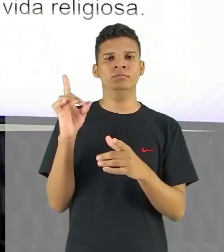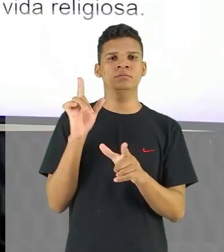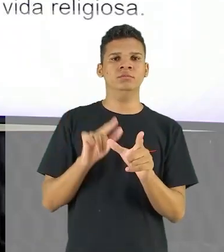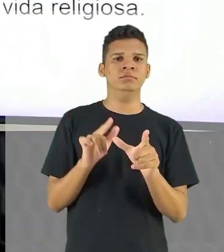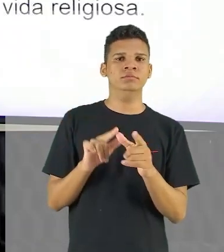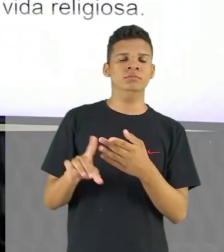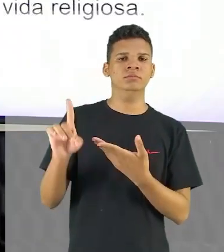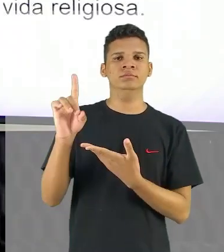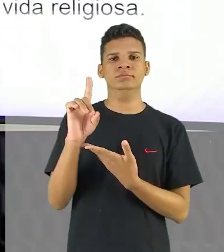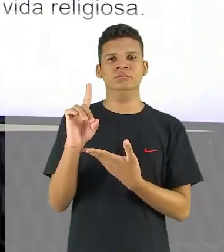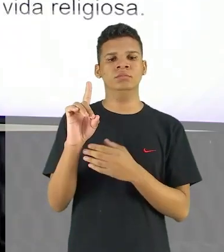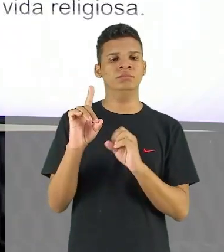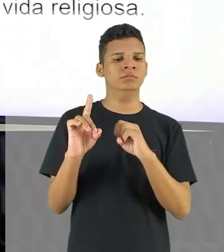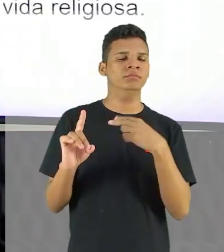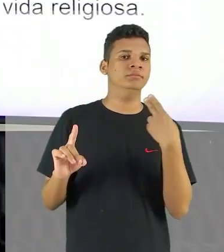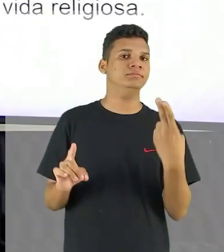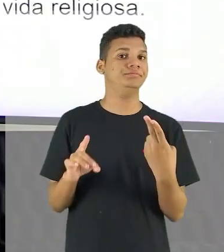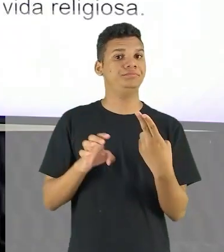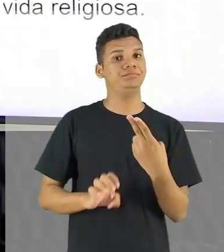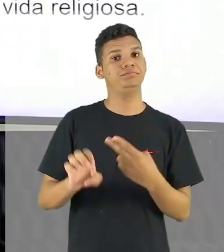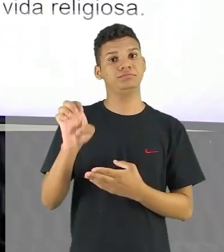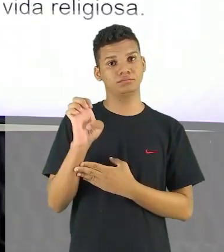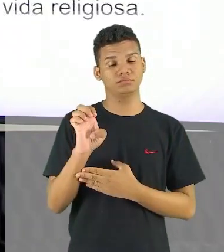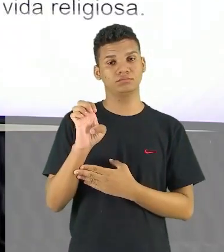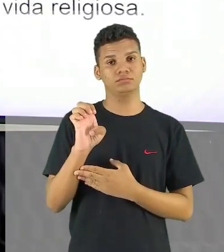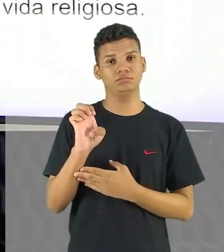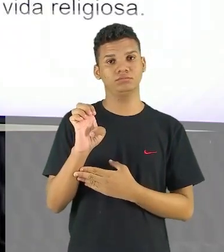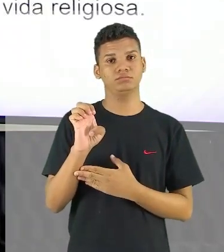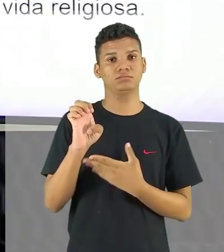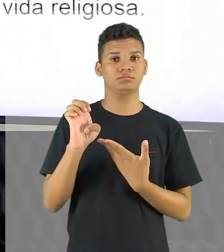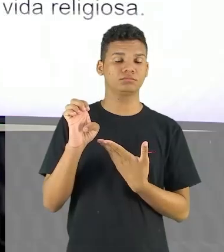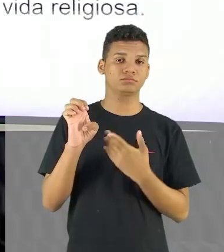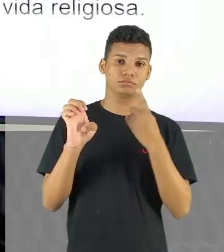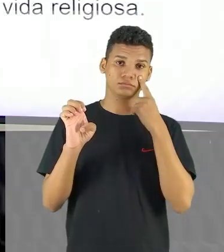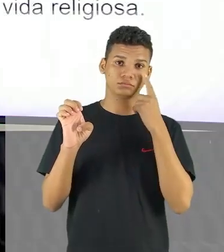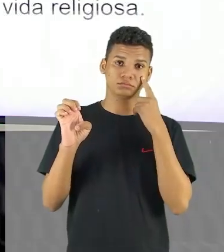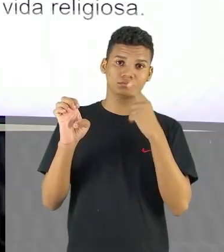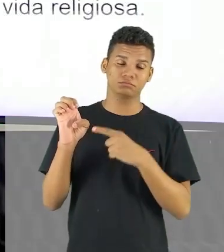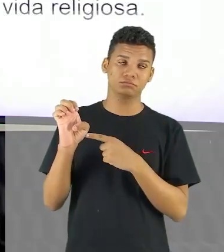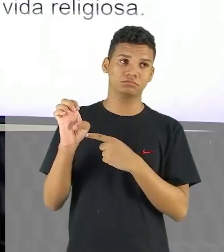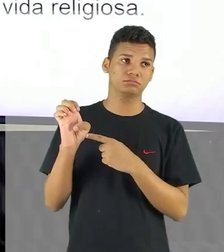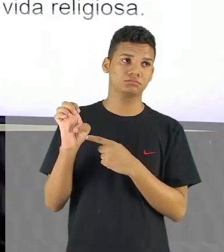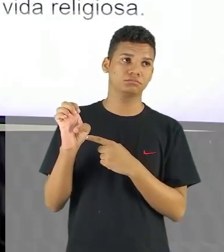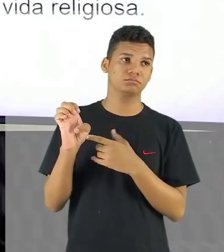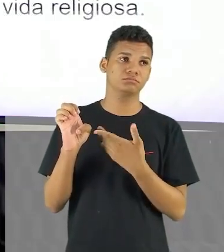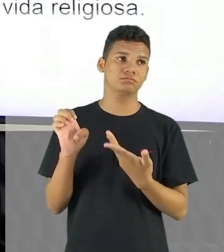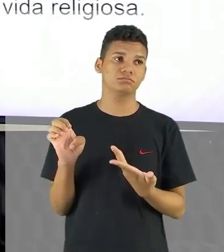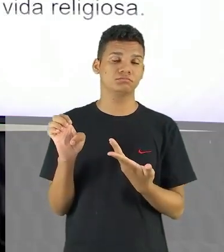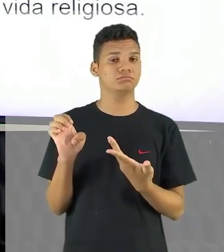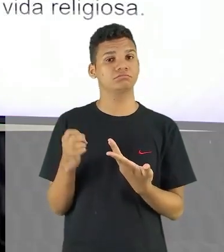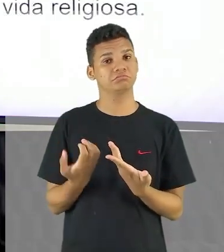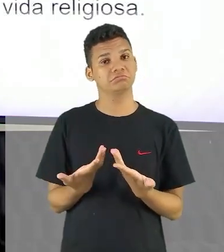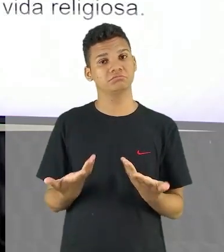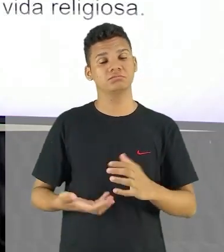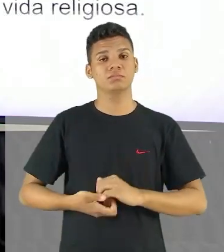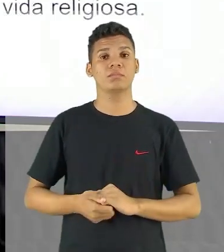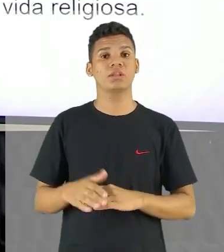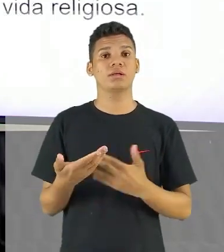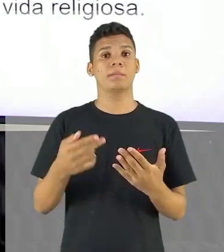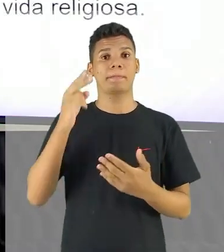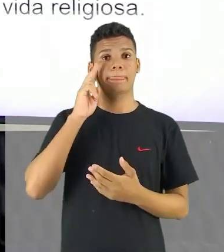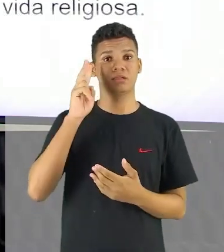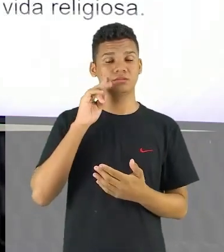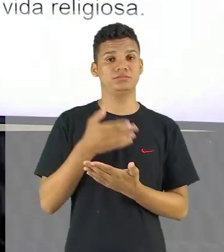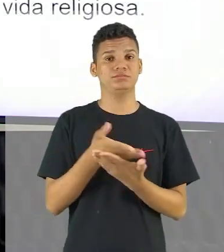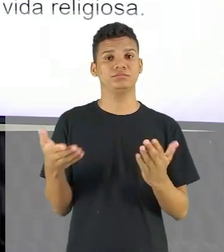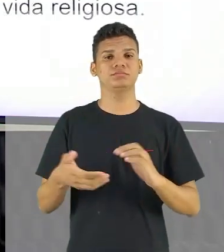da igreja ou os conflitos sociais oriundos da vida religiosa. Bom, lembrando,